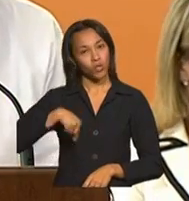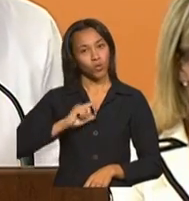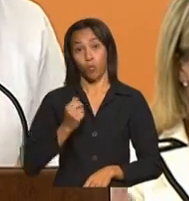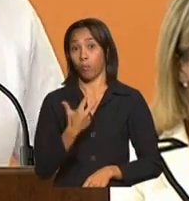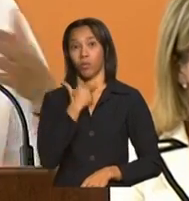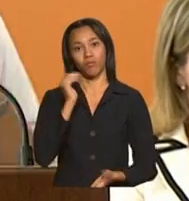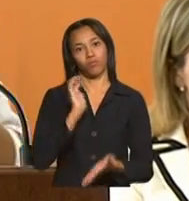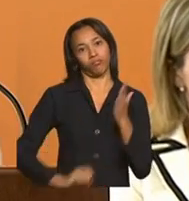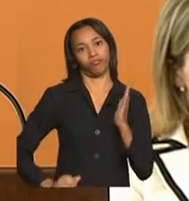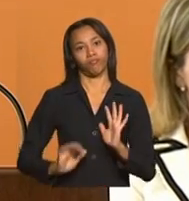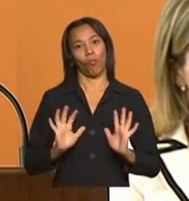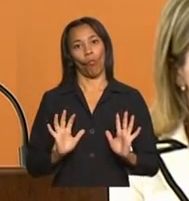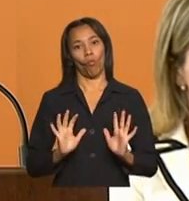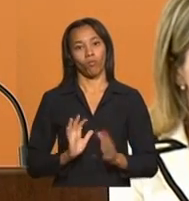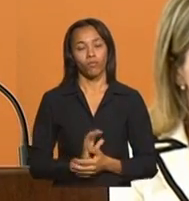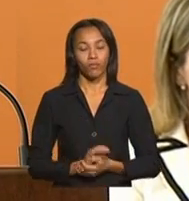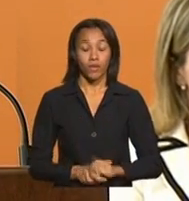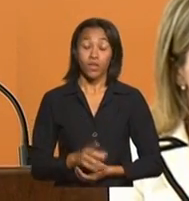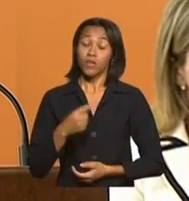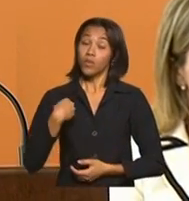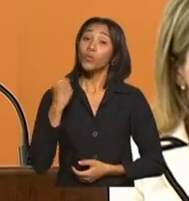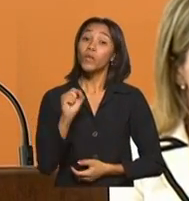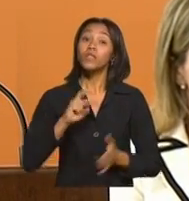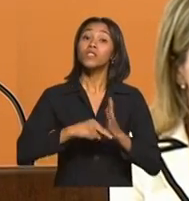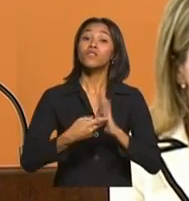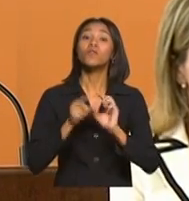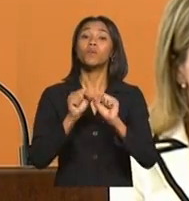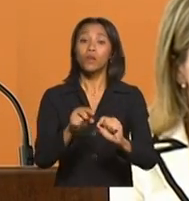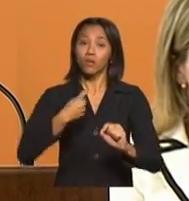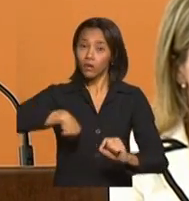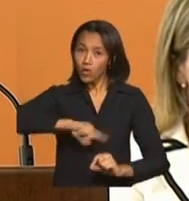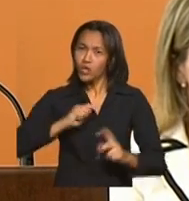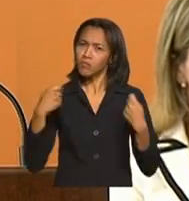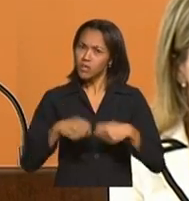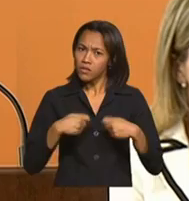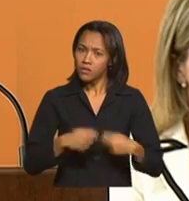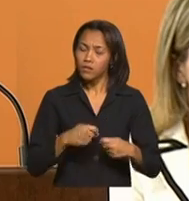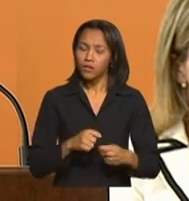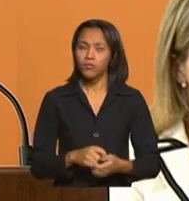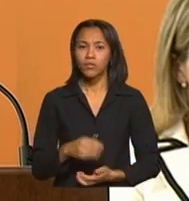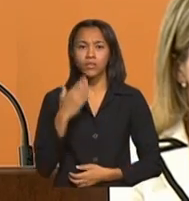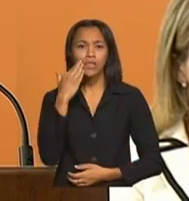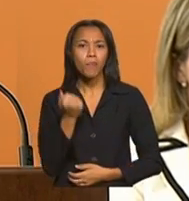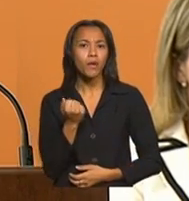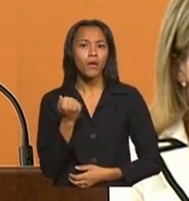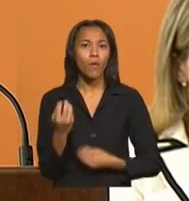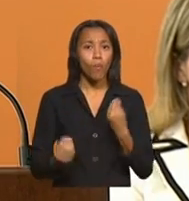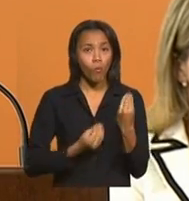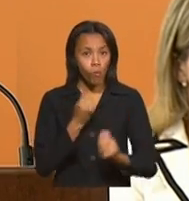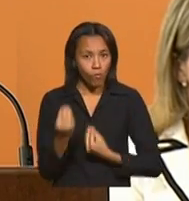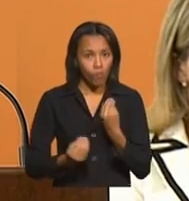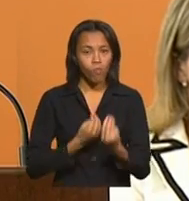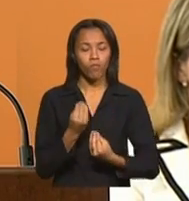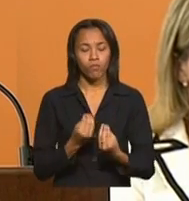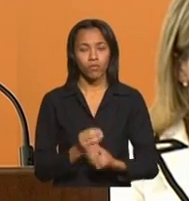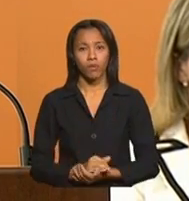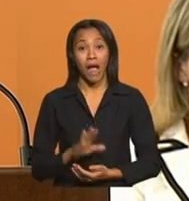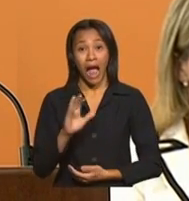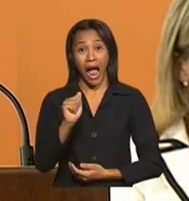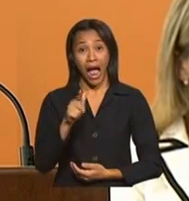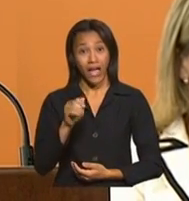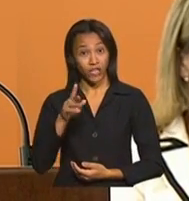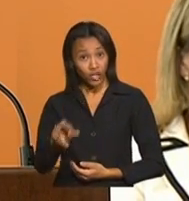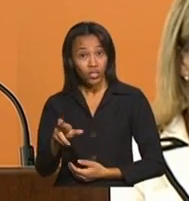omitir. Isso significa também que temos de tomar aquelas medidas necessárias para que haja